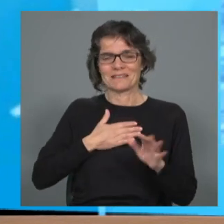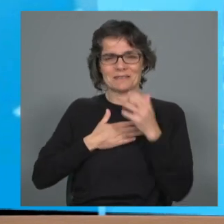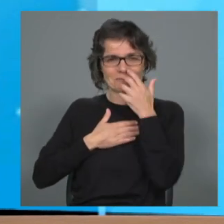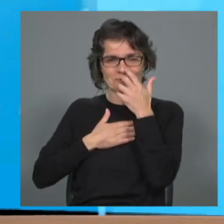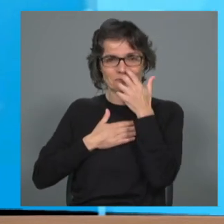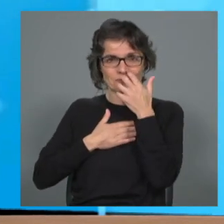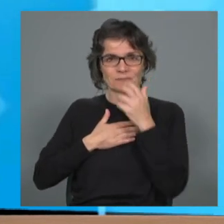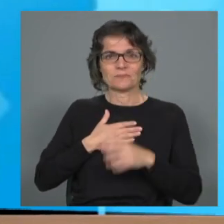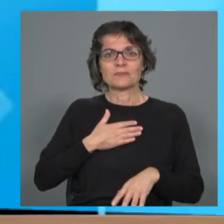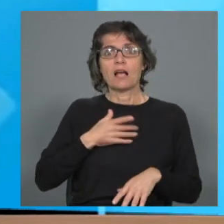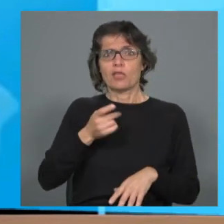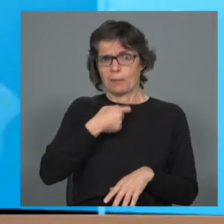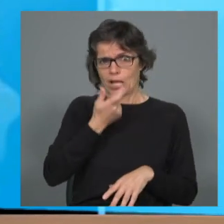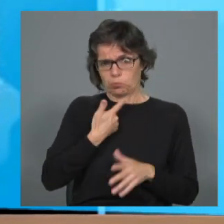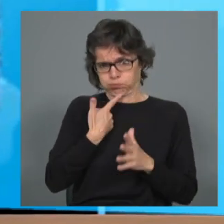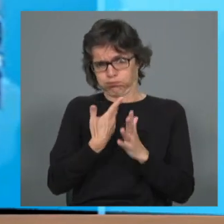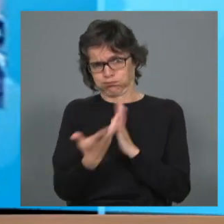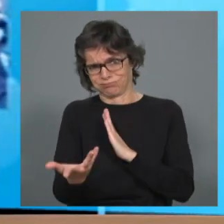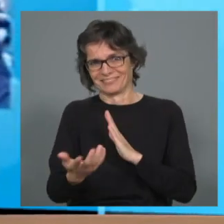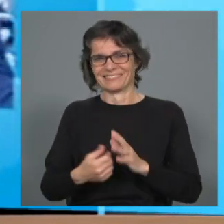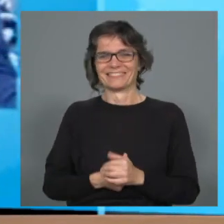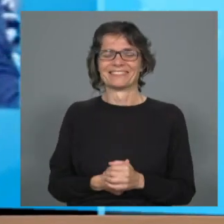tenho um carradão de netos.